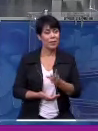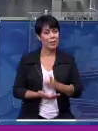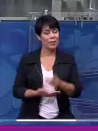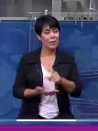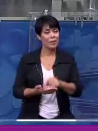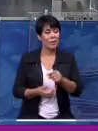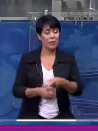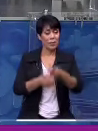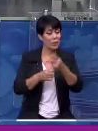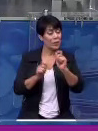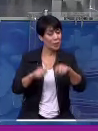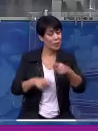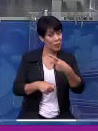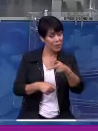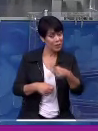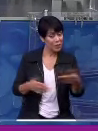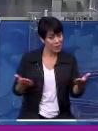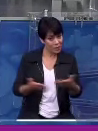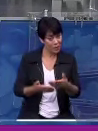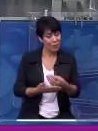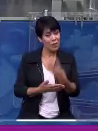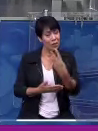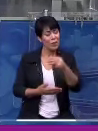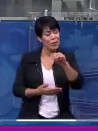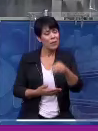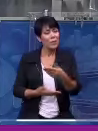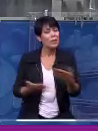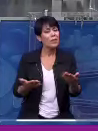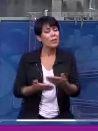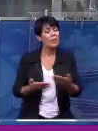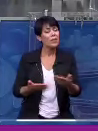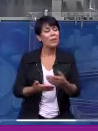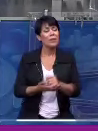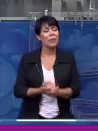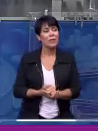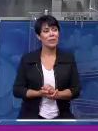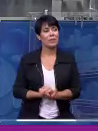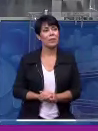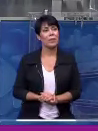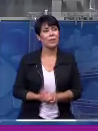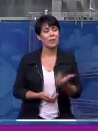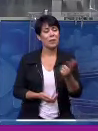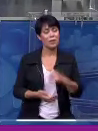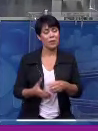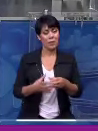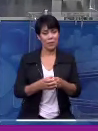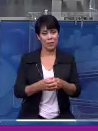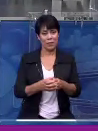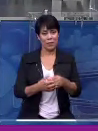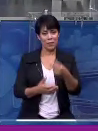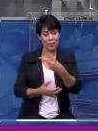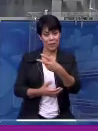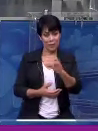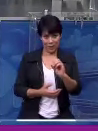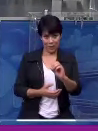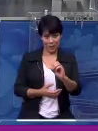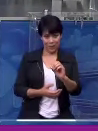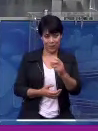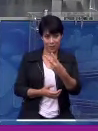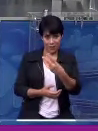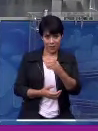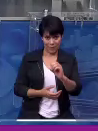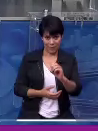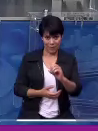prêmio pode sair para você hoje, hein? 4 milhões de reais é o valor estimado na Loto Fácil. Bola branca, número 20.